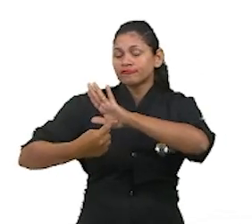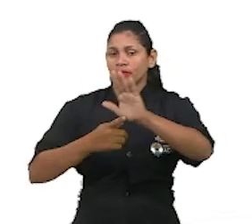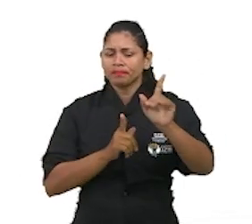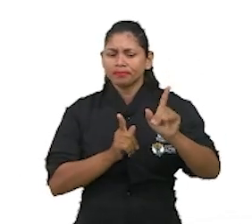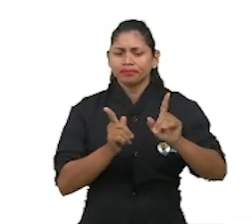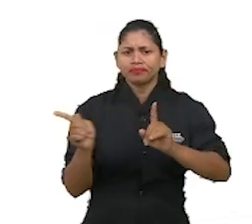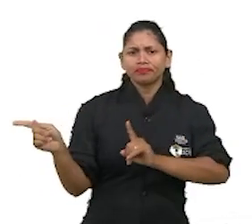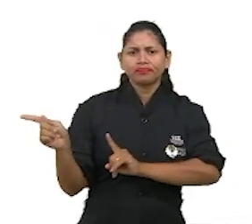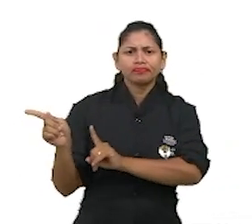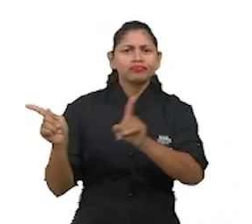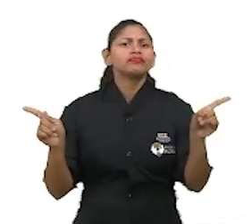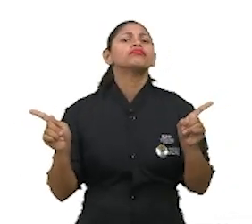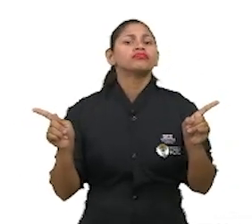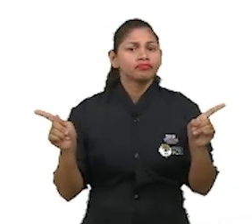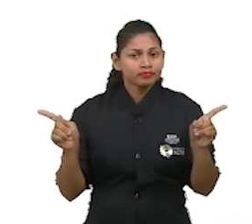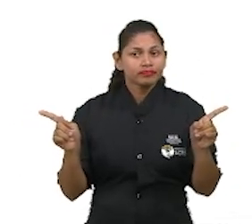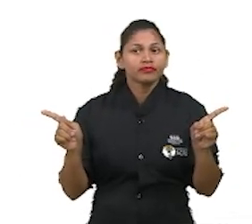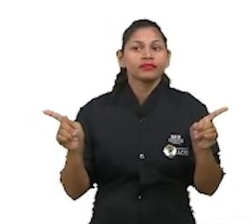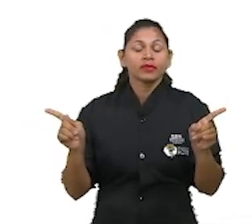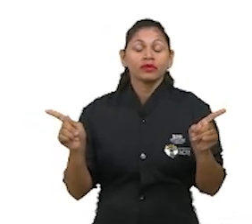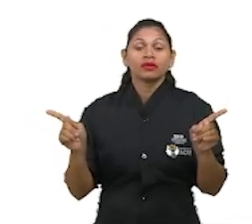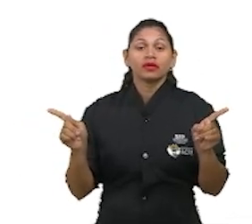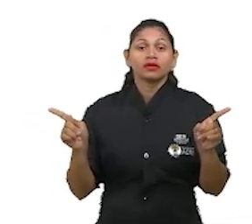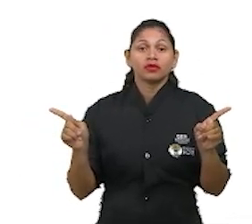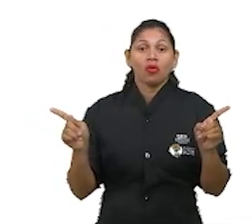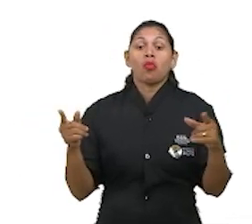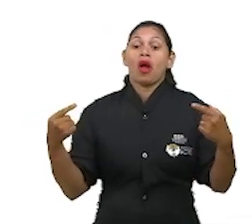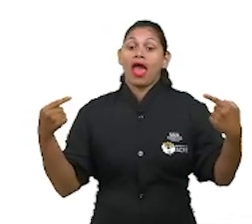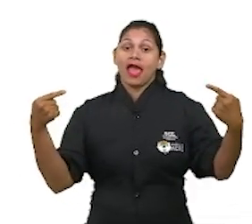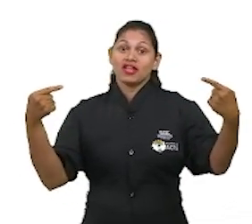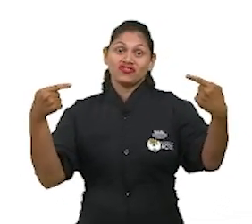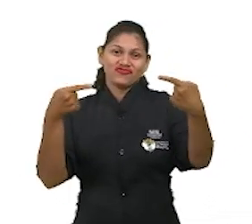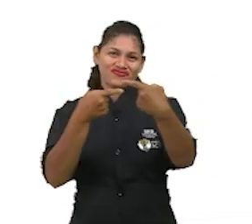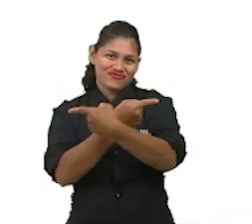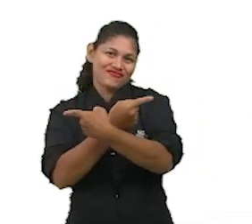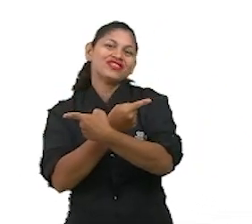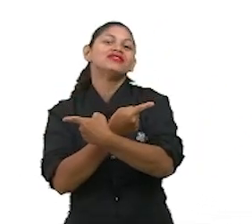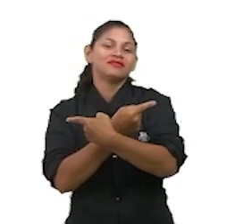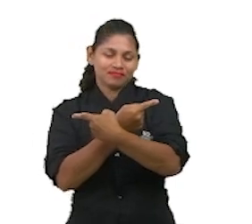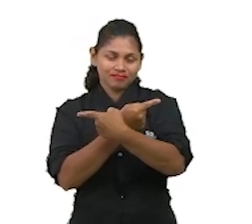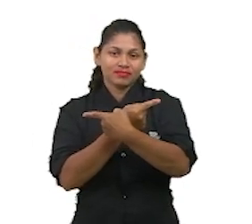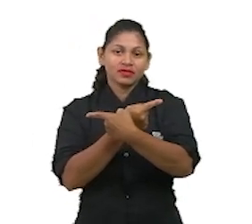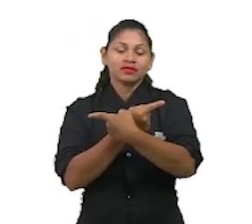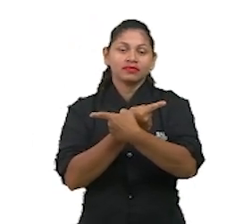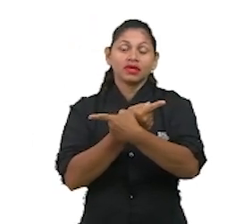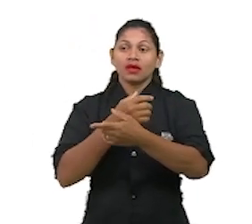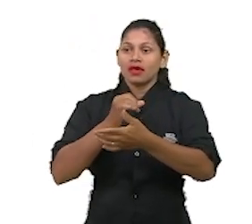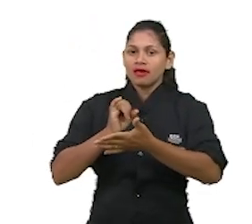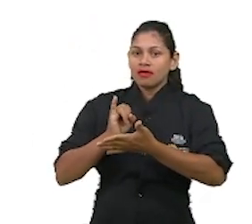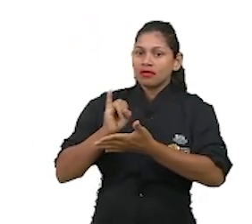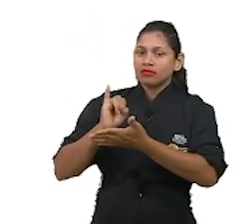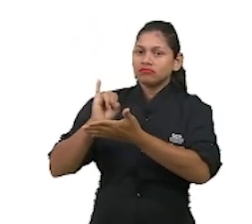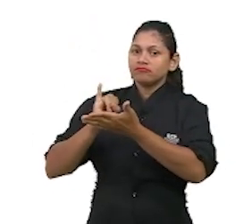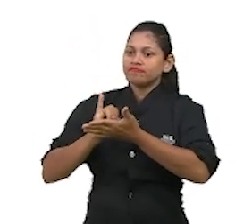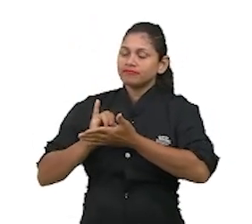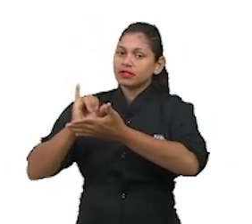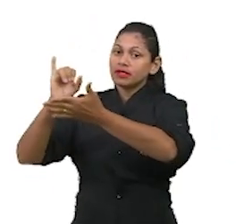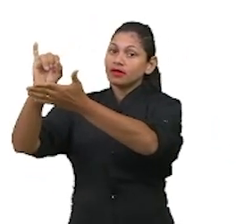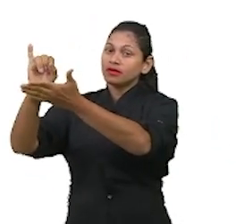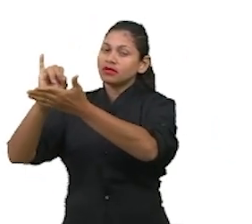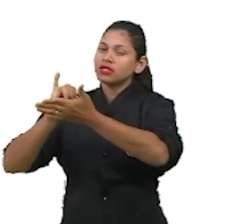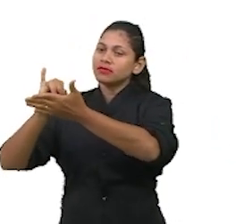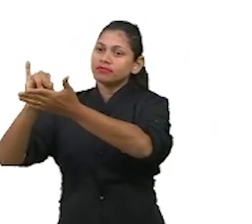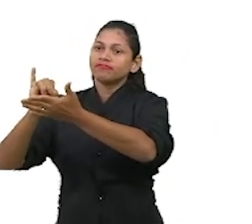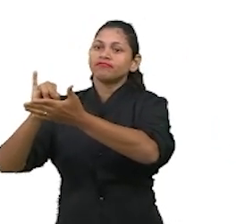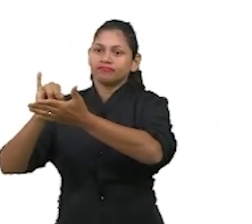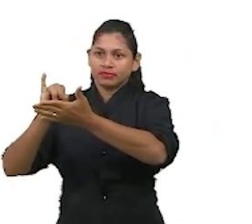e exportação. Vocês vão ver que exportar está no sentido de sair e importar está no